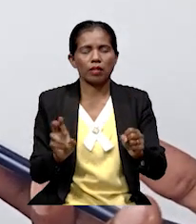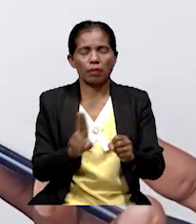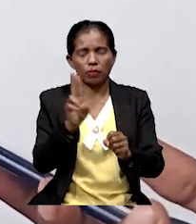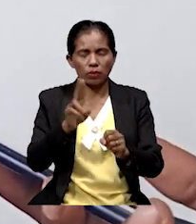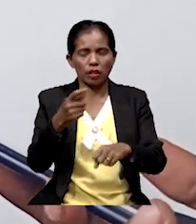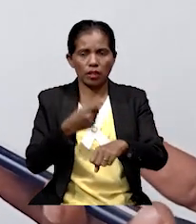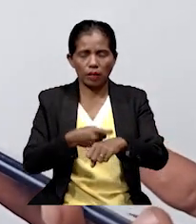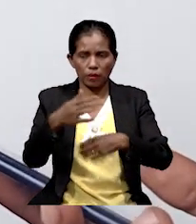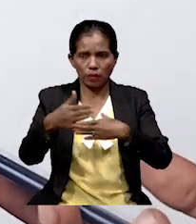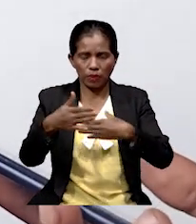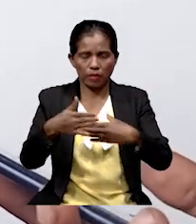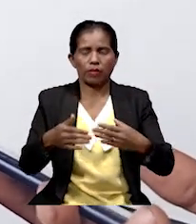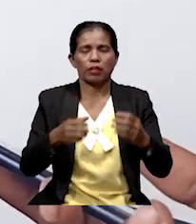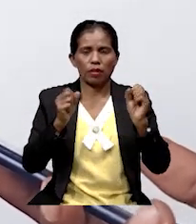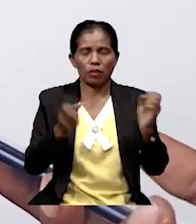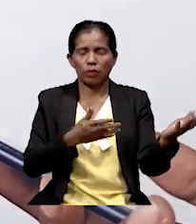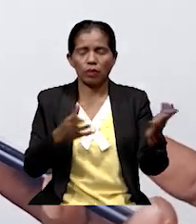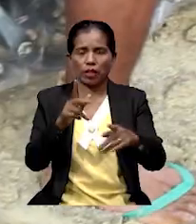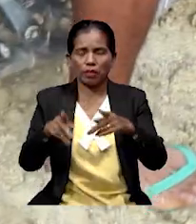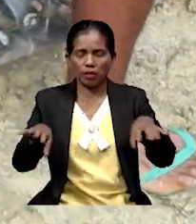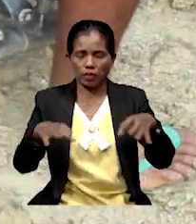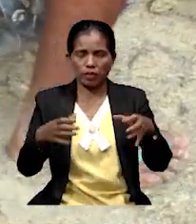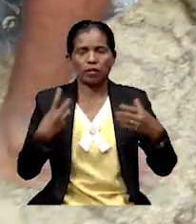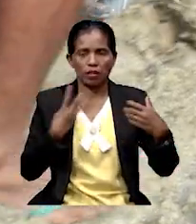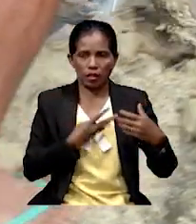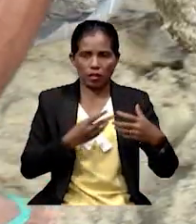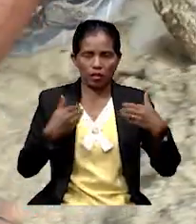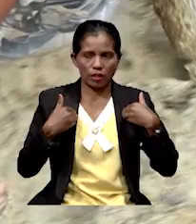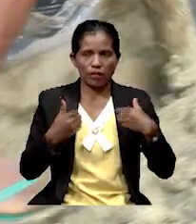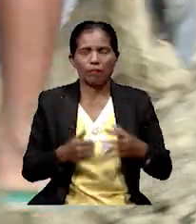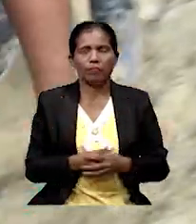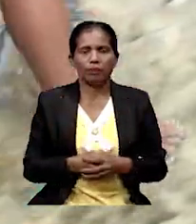poder mobilizar recursos e equipamentos na beca instantânea.